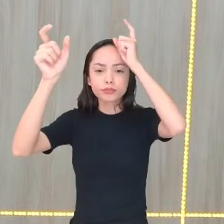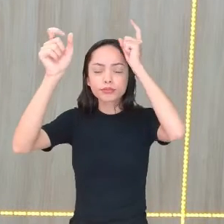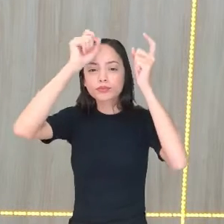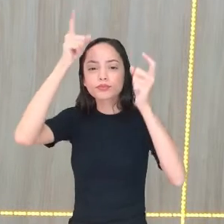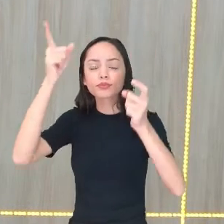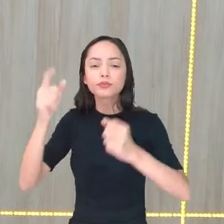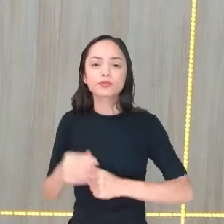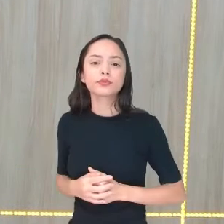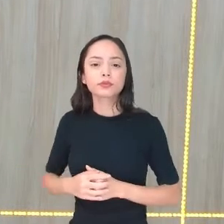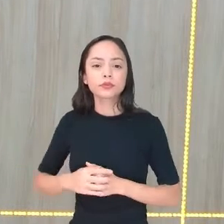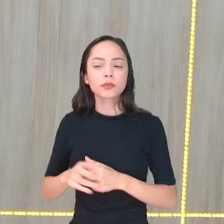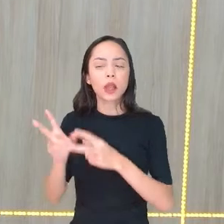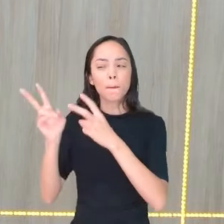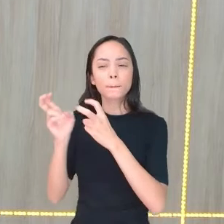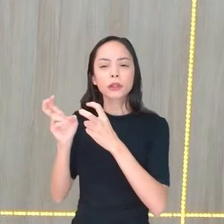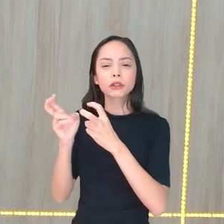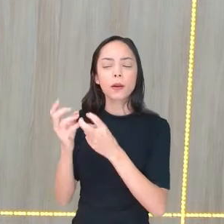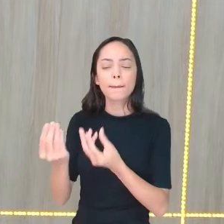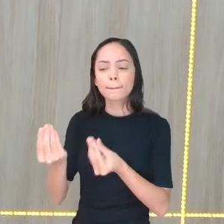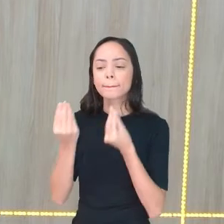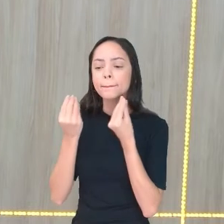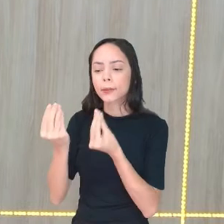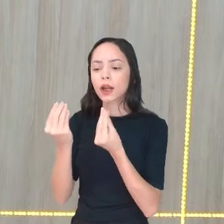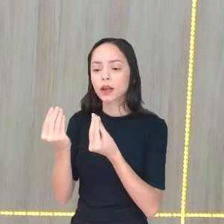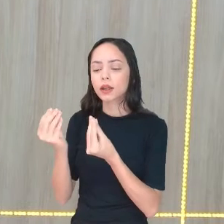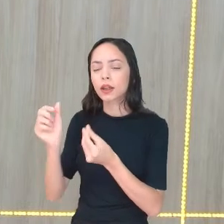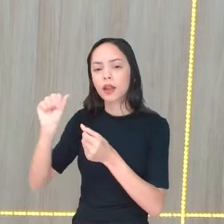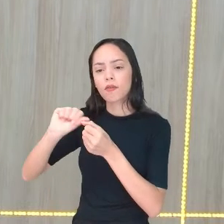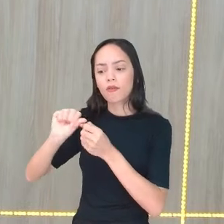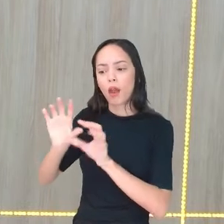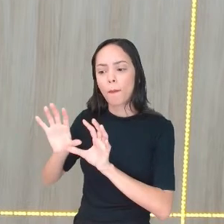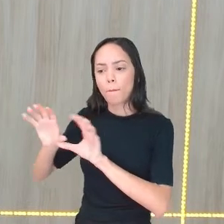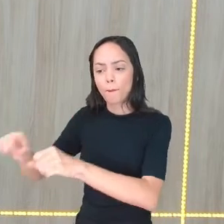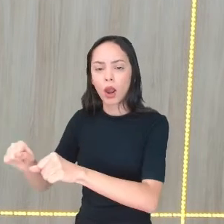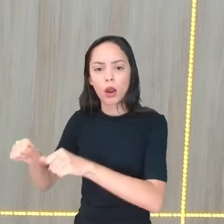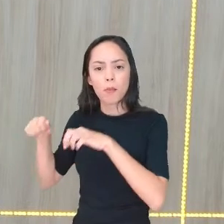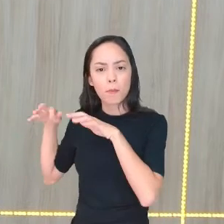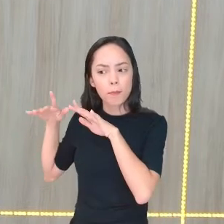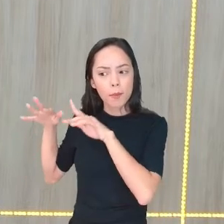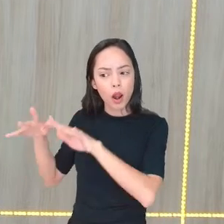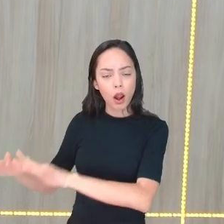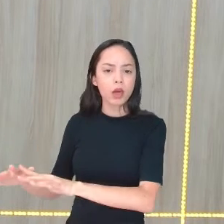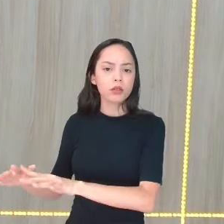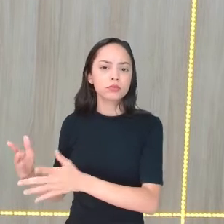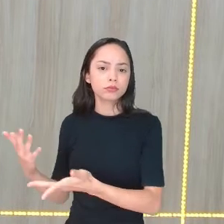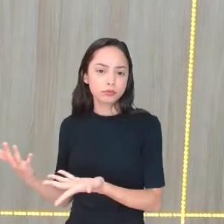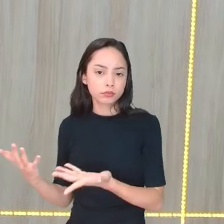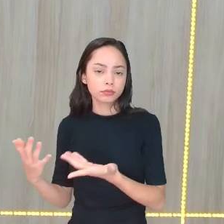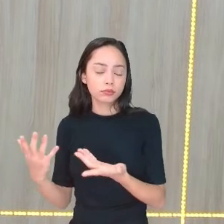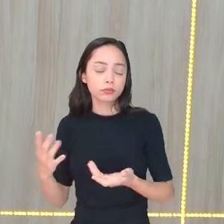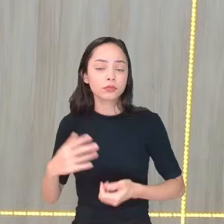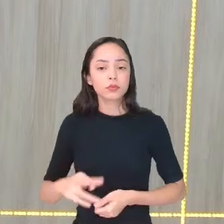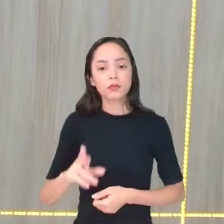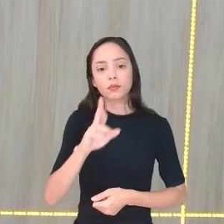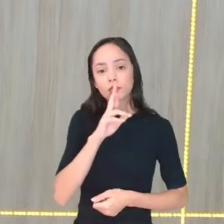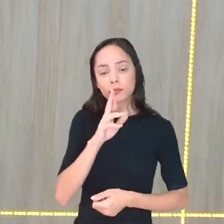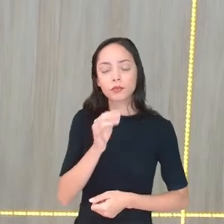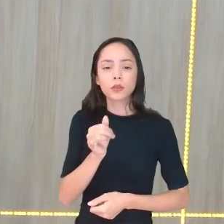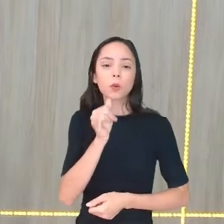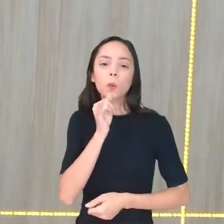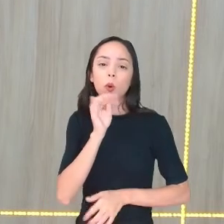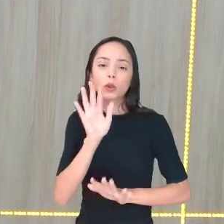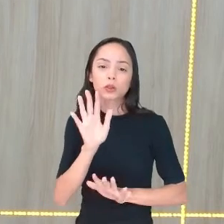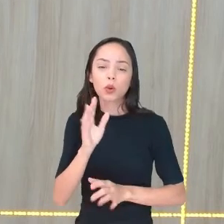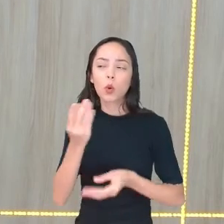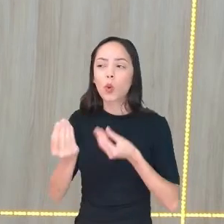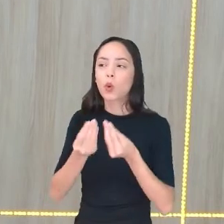o tipo de ocupação, para que serve aquela ocupação. E isso responde, por exemplo, como aquela paisagem